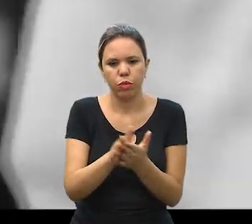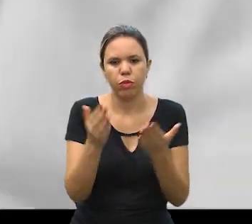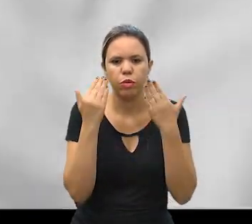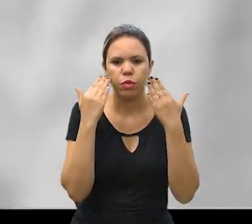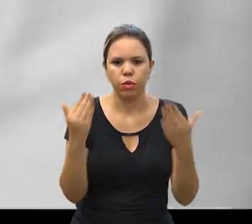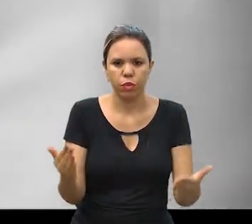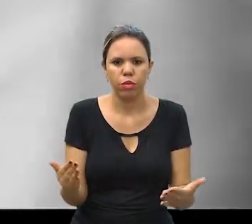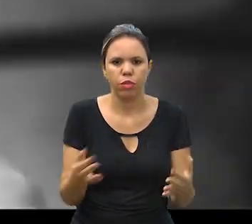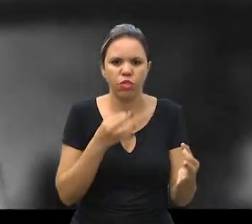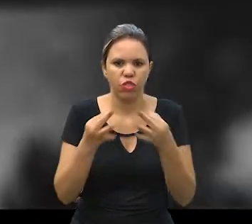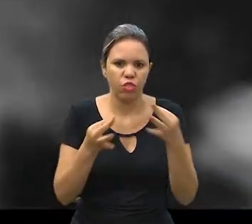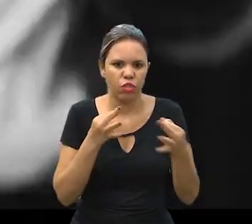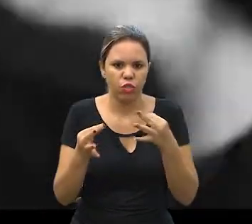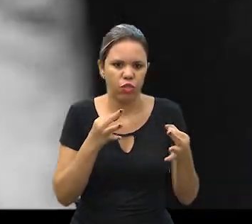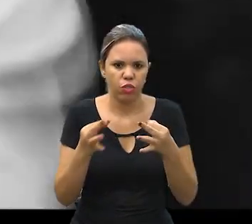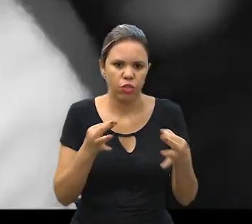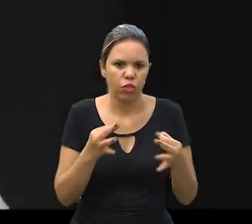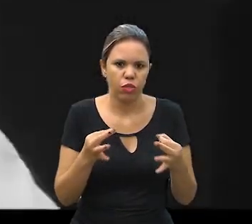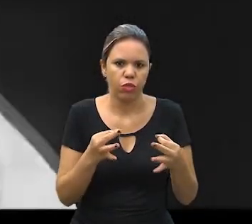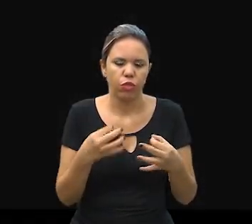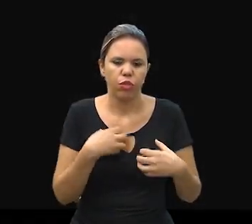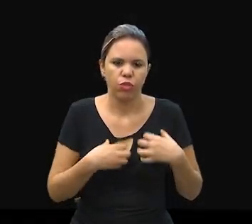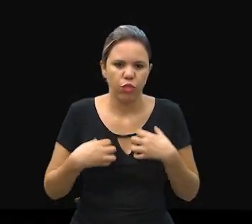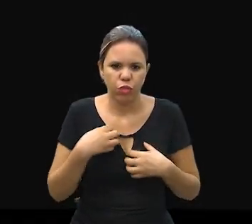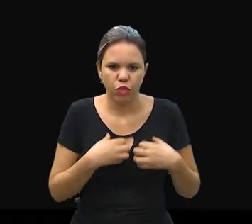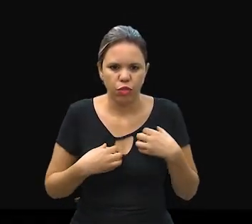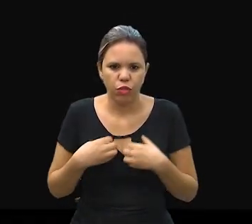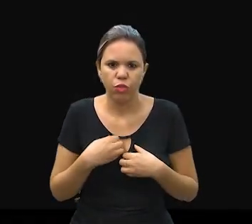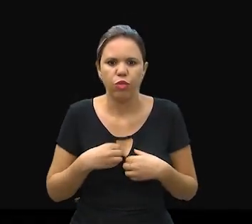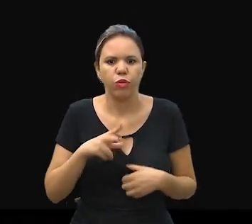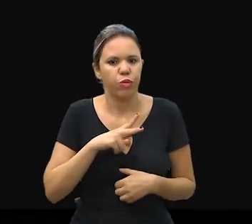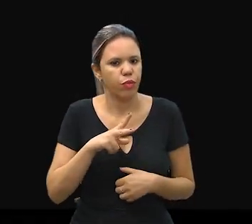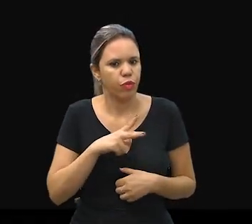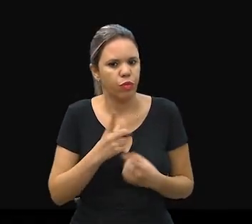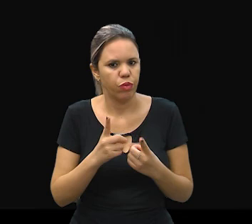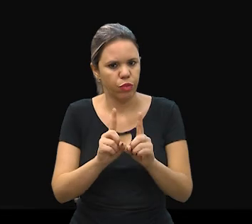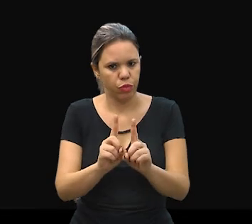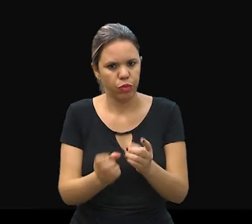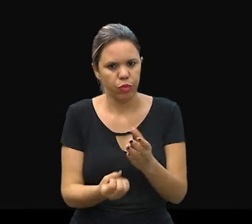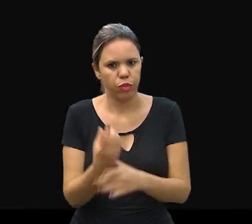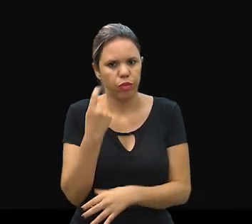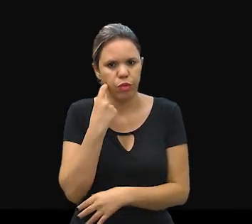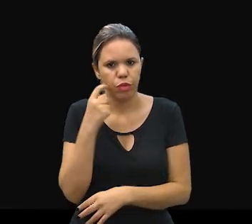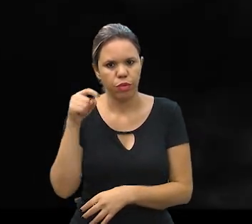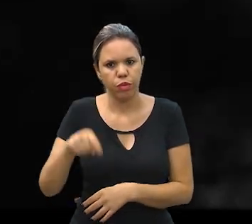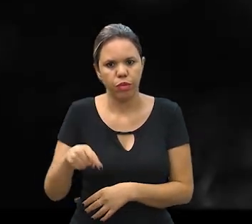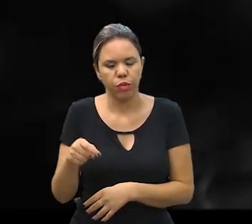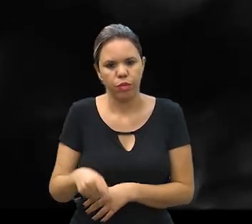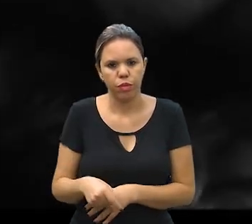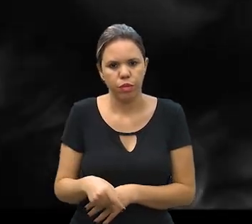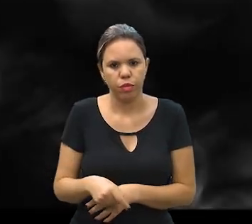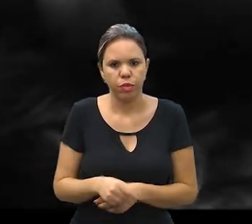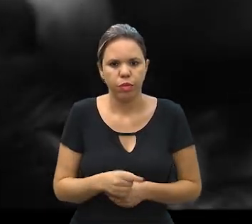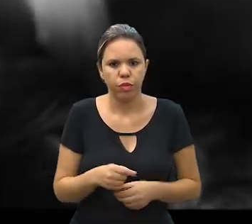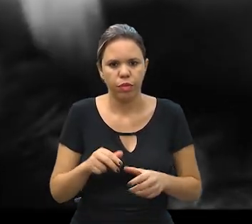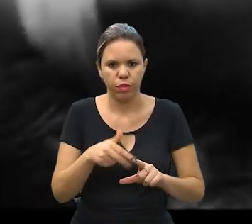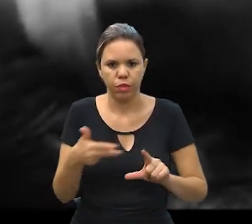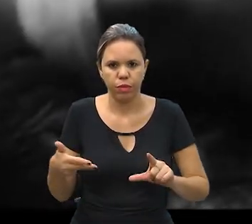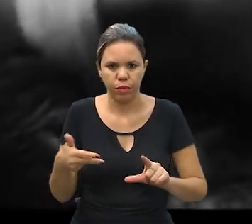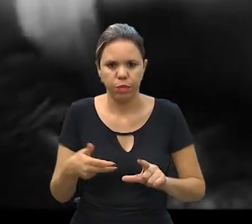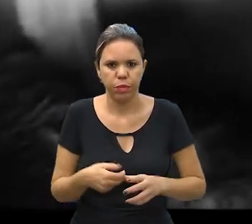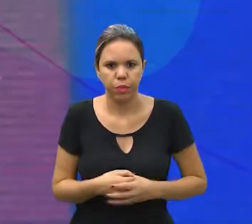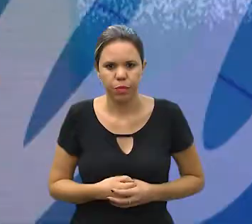a publicação das críticas. Um drama comovente sobre a intimidade de um casal que estreia nesta sexta-feira no catálogo